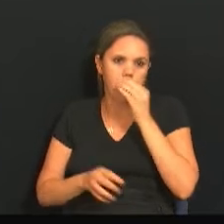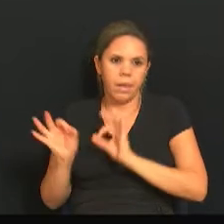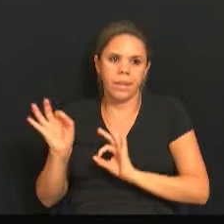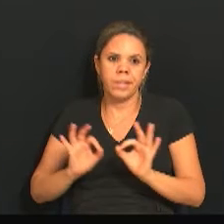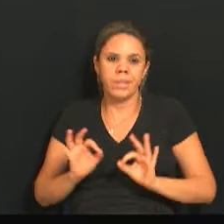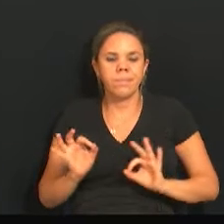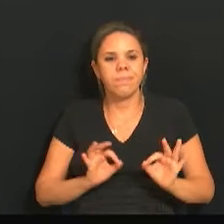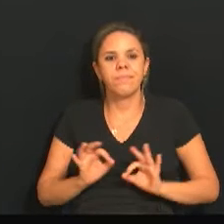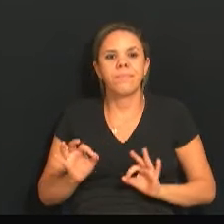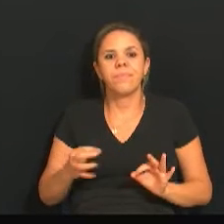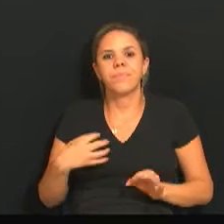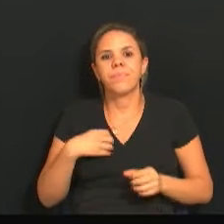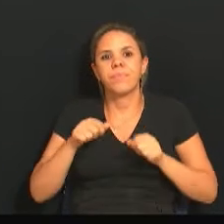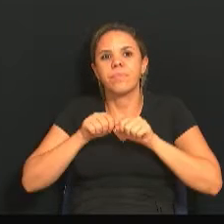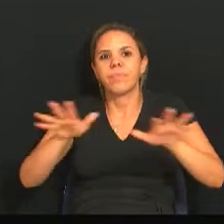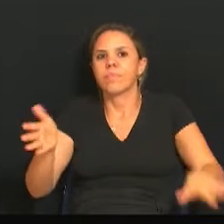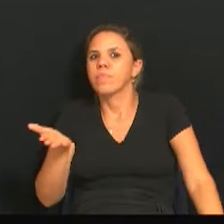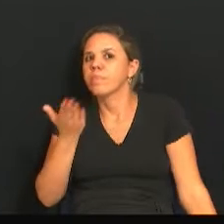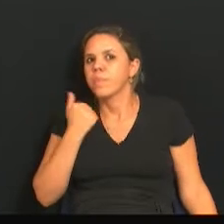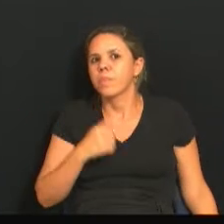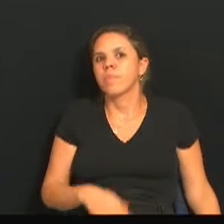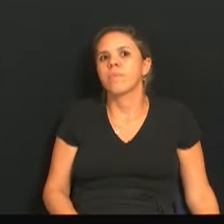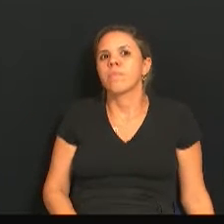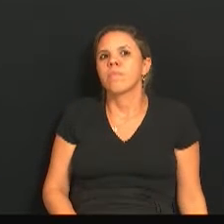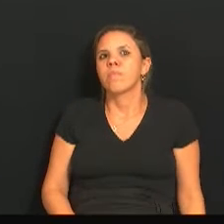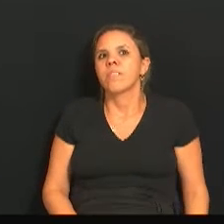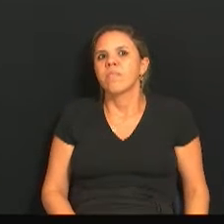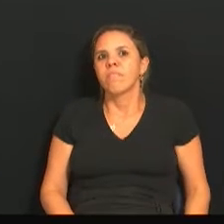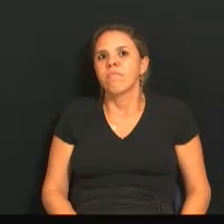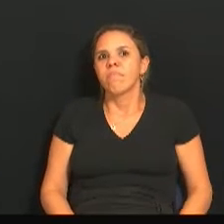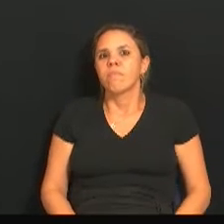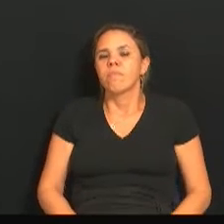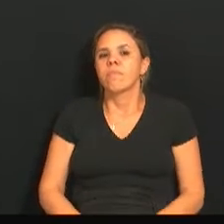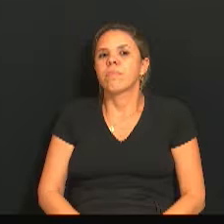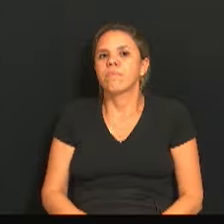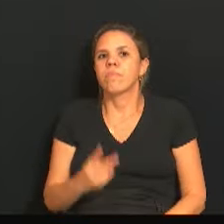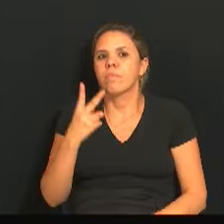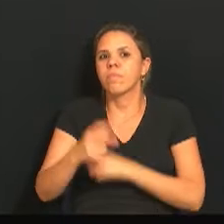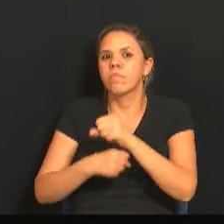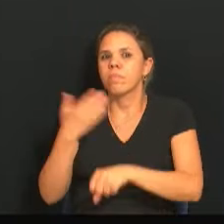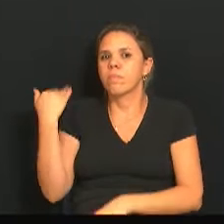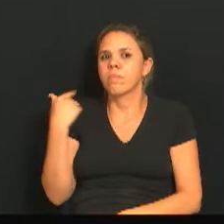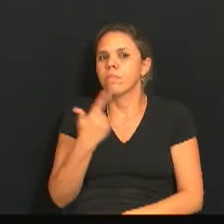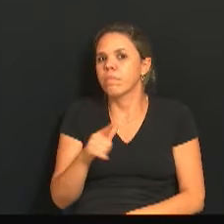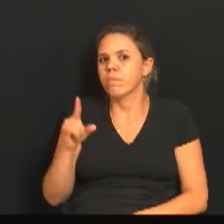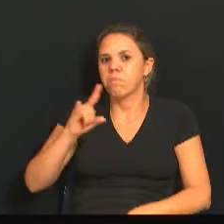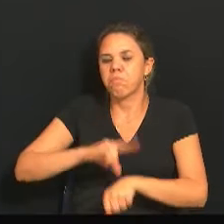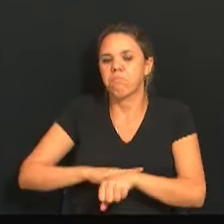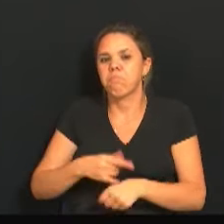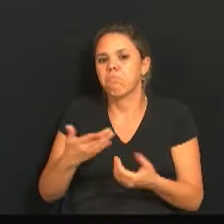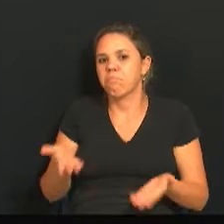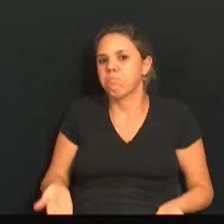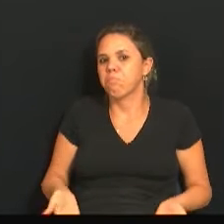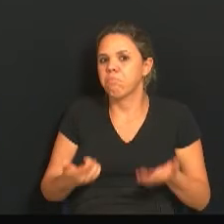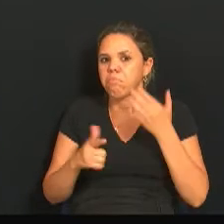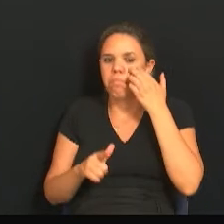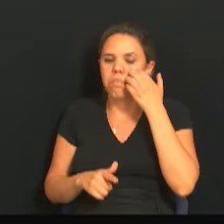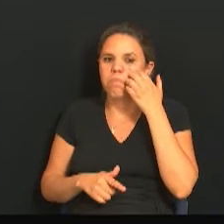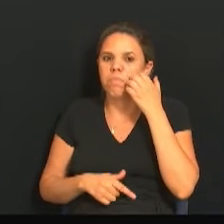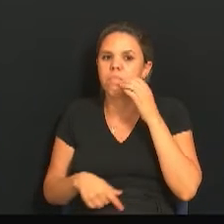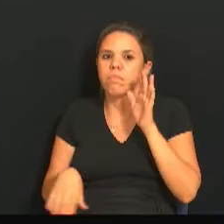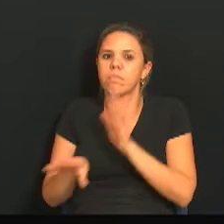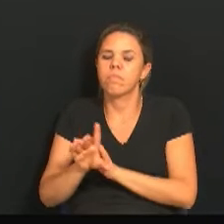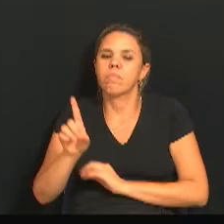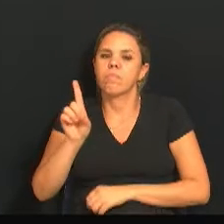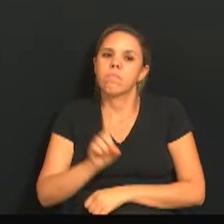na maneira de distribuir o alimento, não é? Até 2 anos atrás, nós não tínhamos nem banheiro público aqui. Então, a gente chega